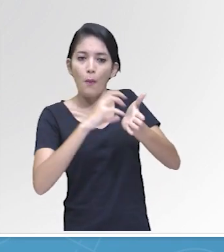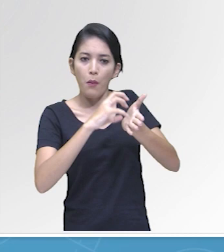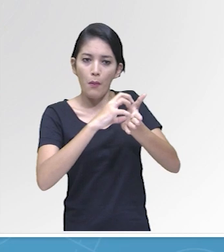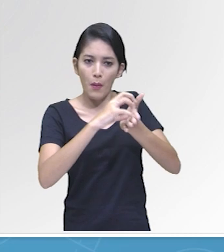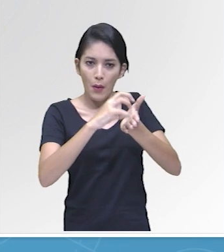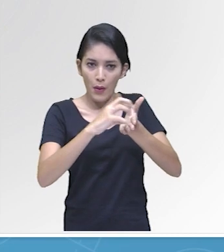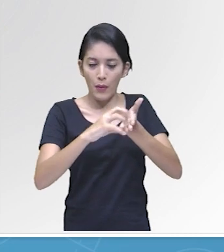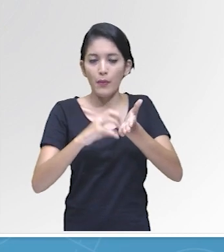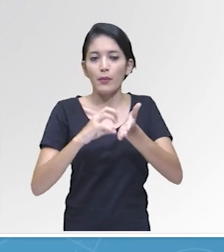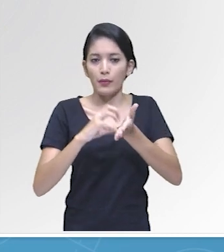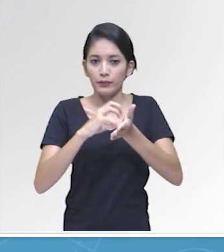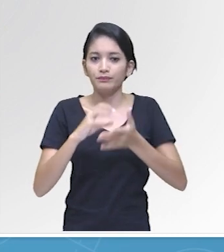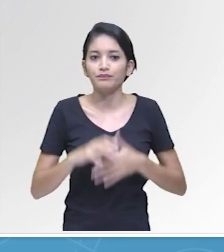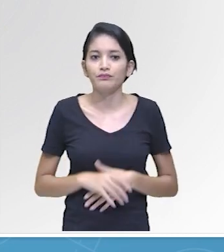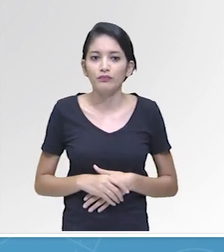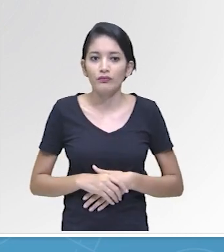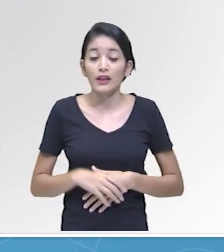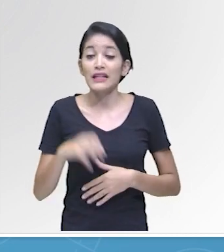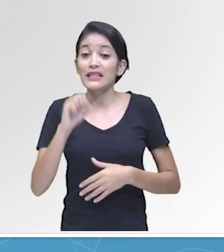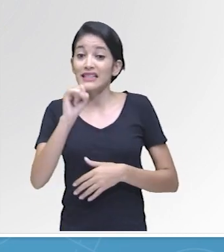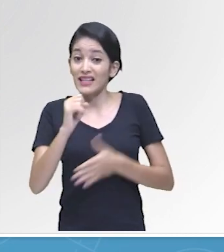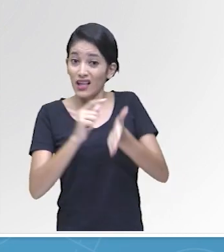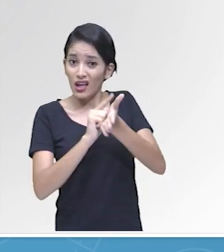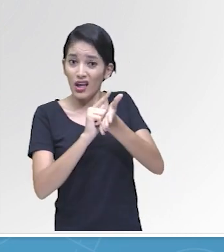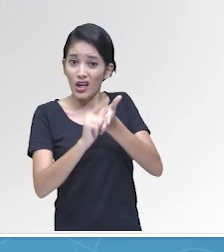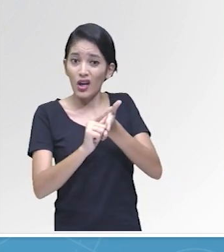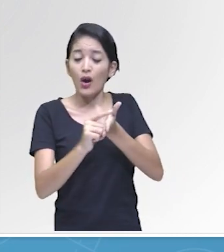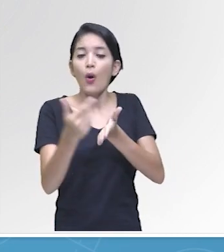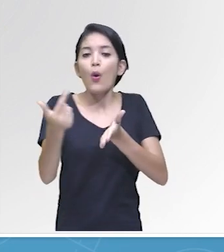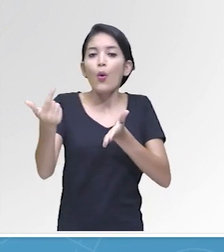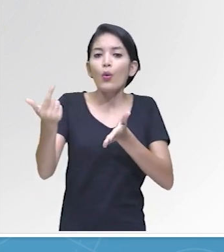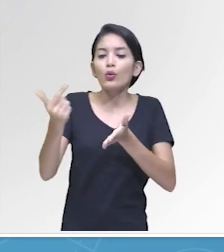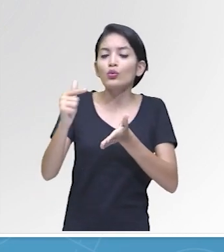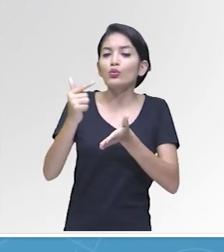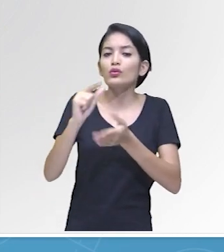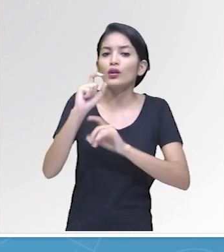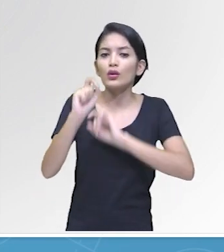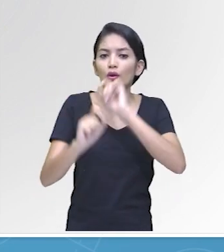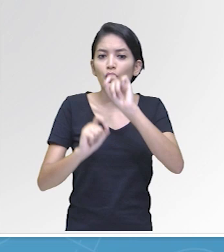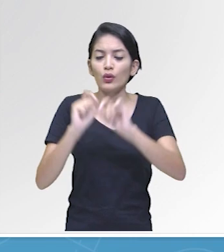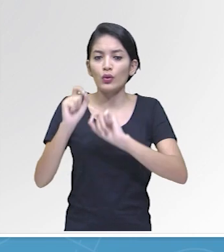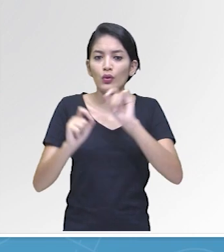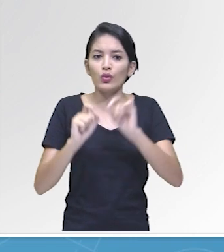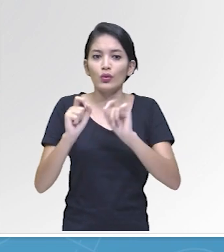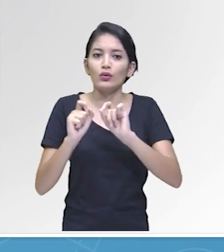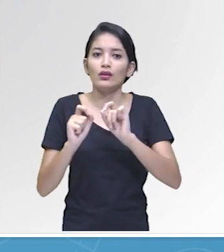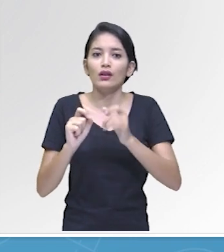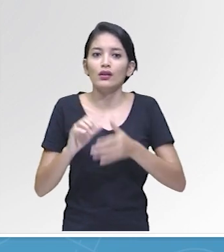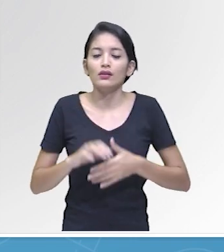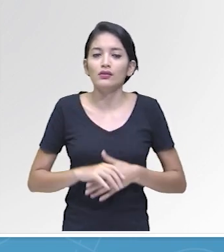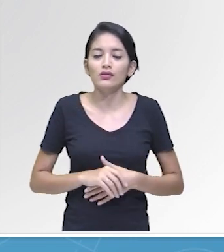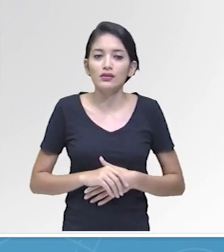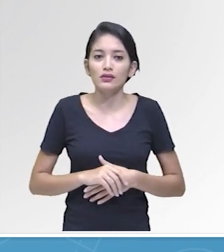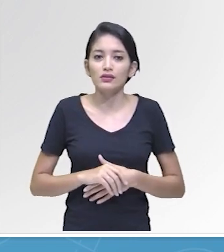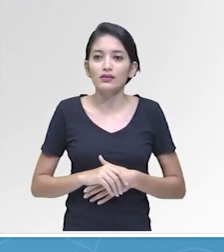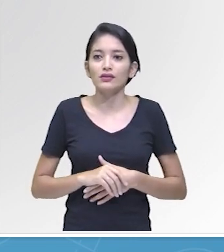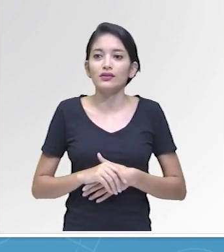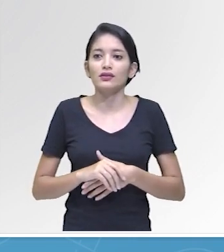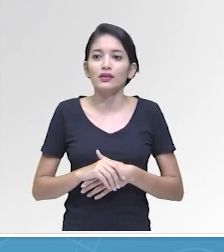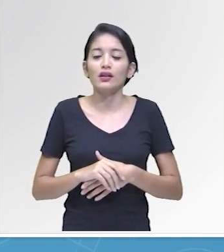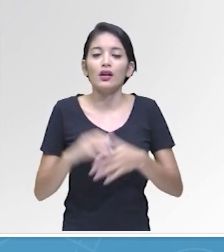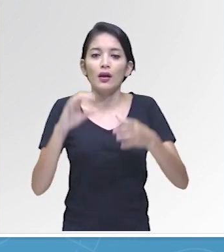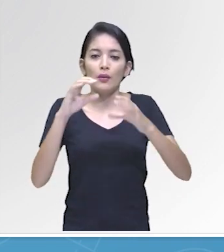rugoso. Ele é liso quando ele não tem a presença de ribossomos agregados à pele dele, à